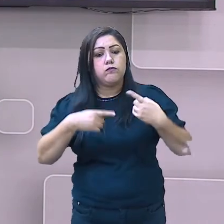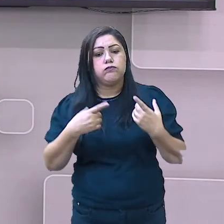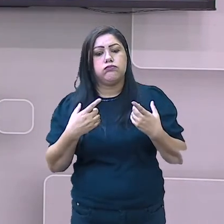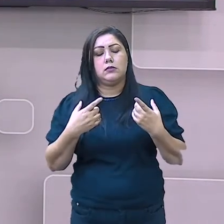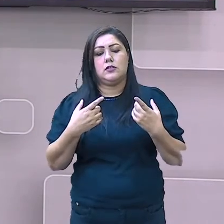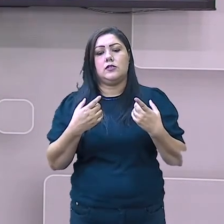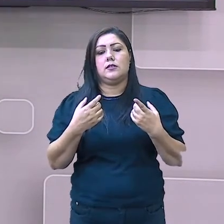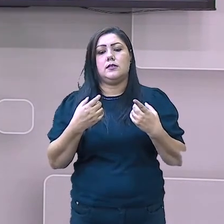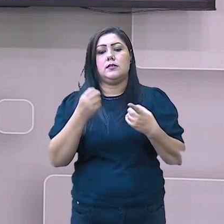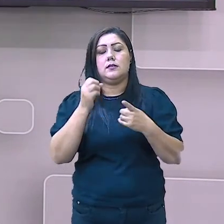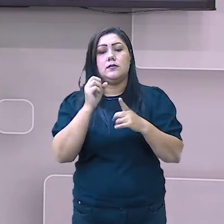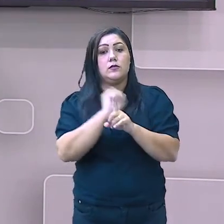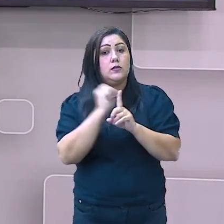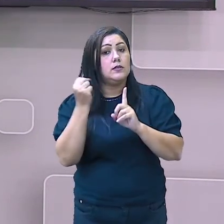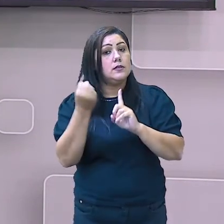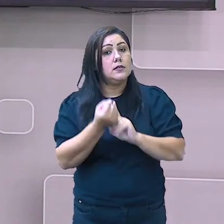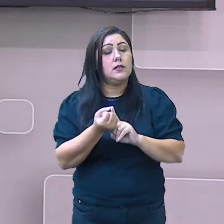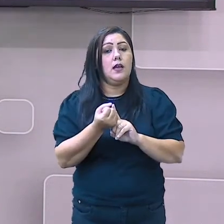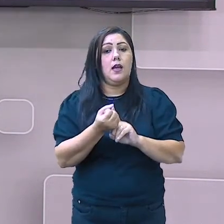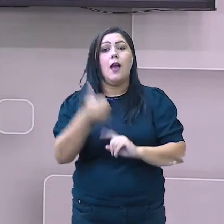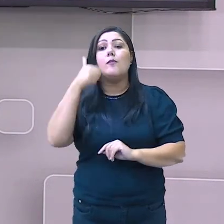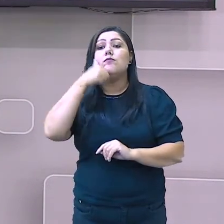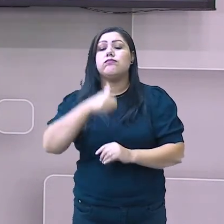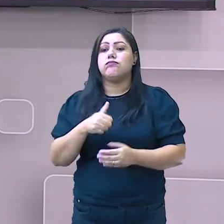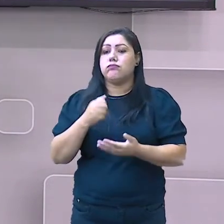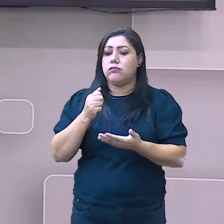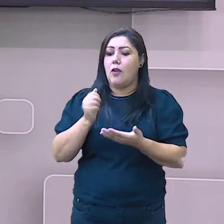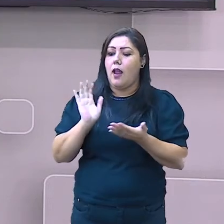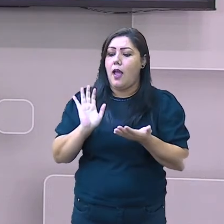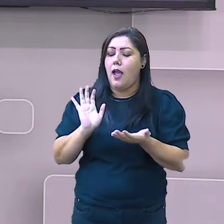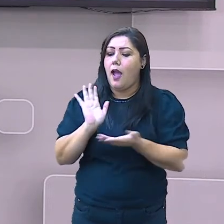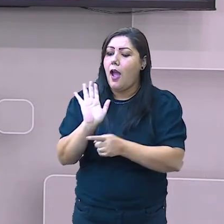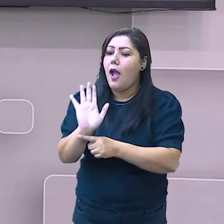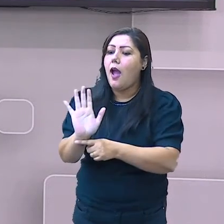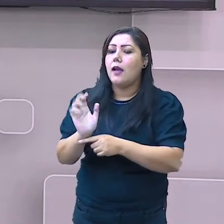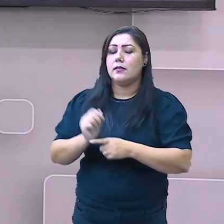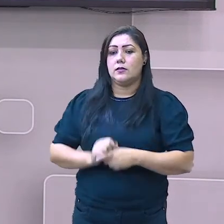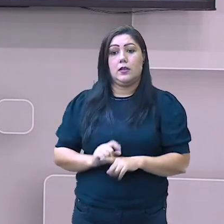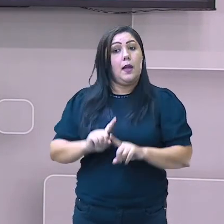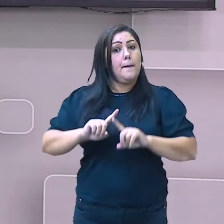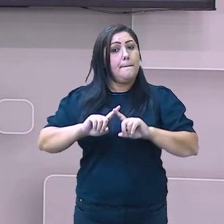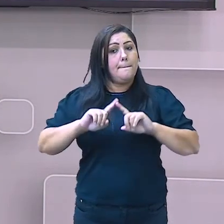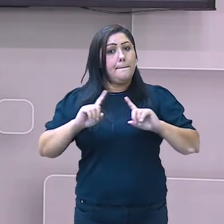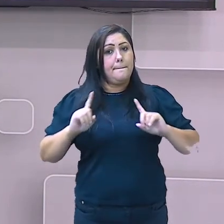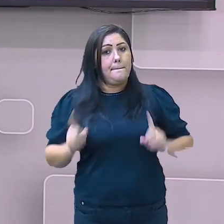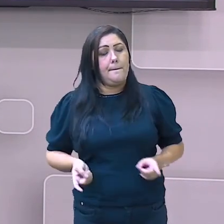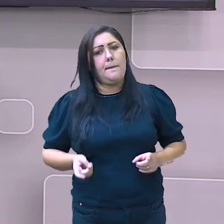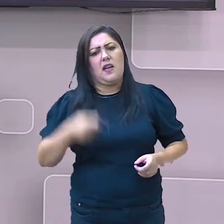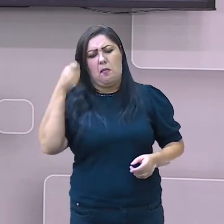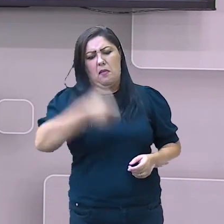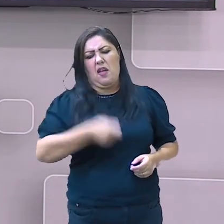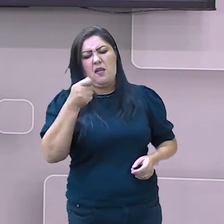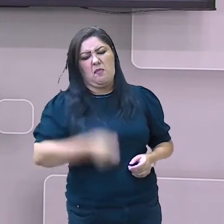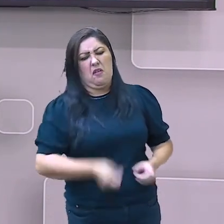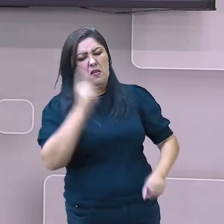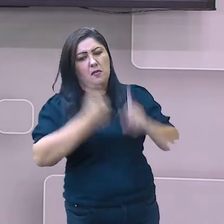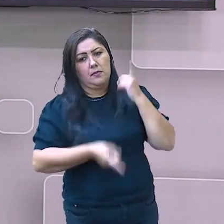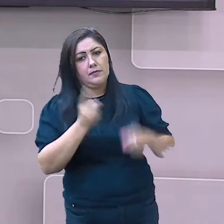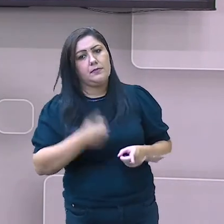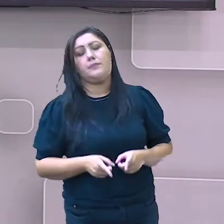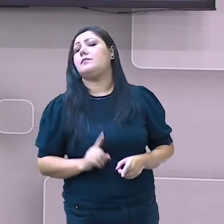trabalho, mas que não doutrine as crianças e tampouco os seres humanos, nem as mulheres, nem os